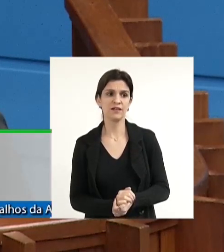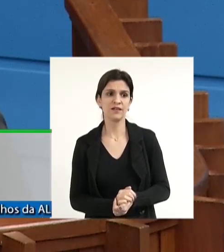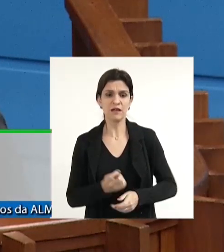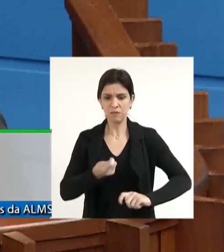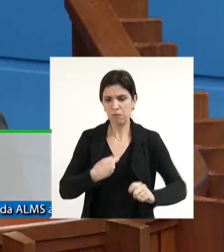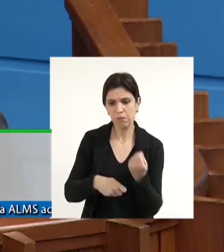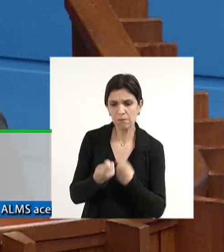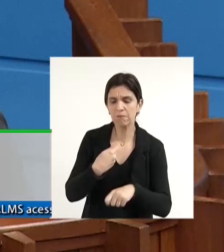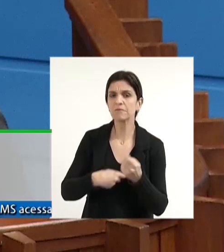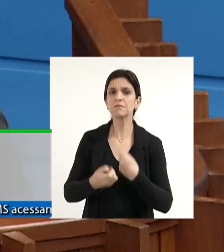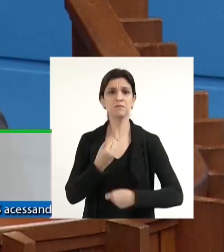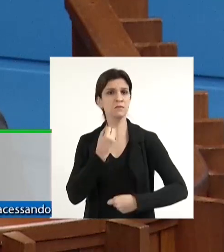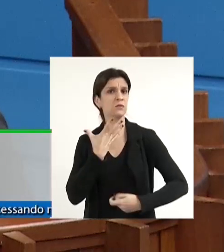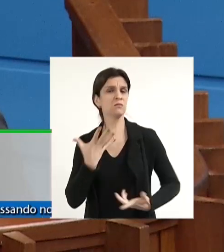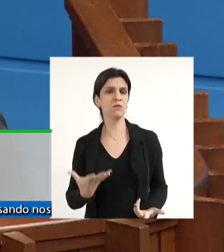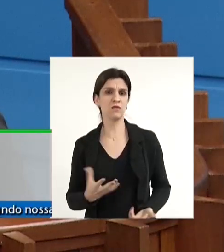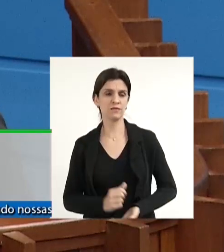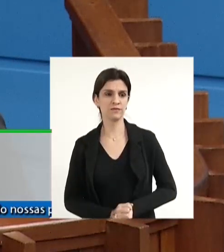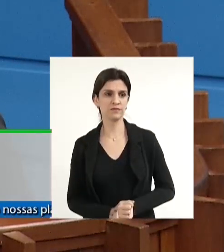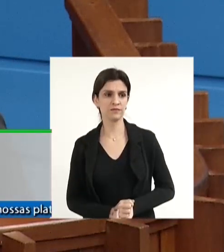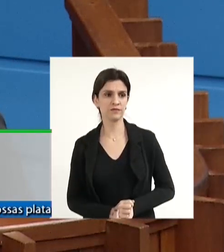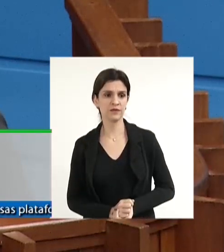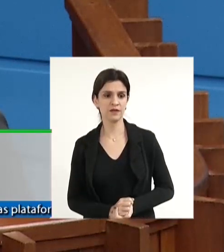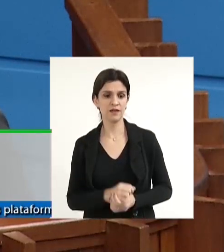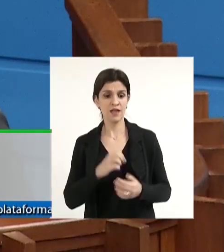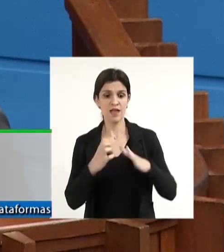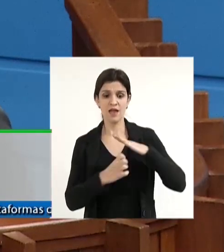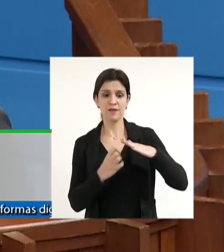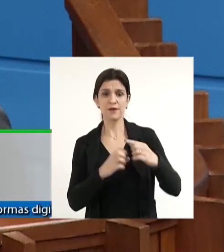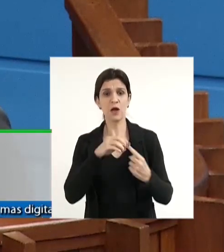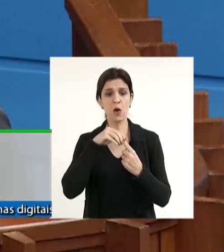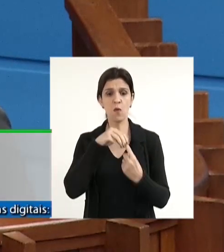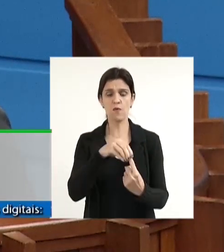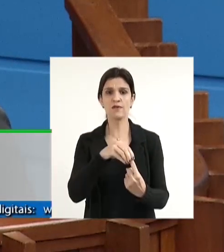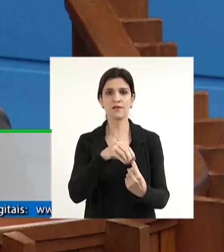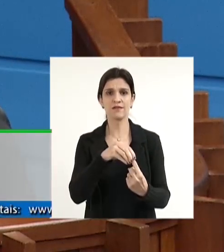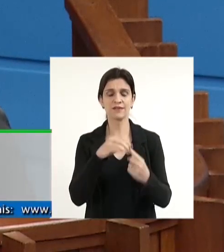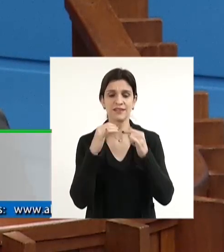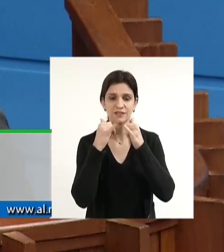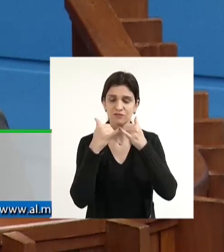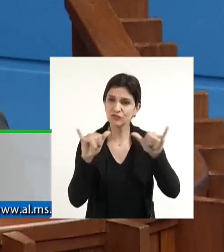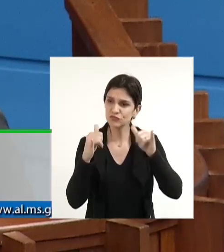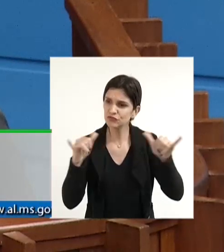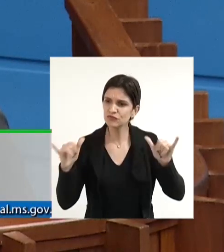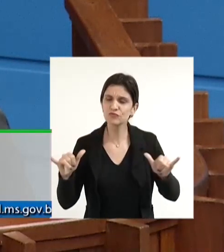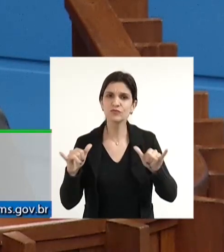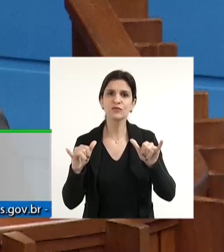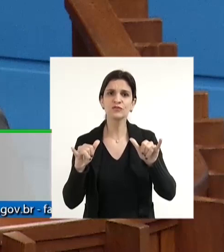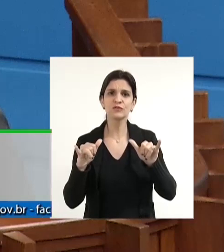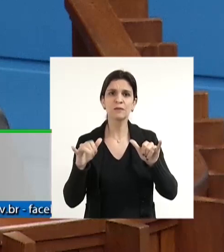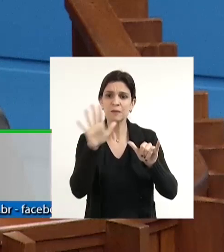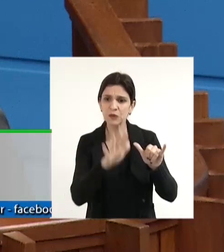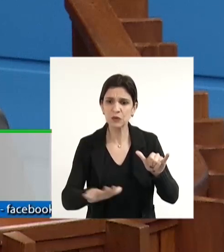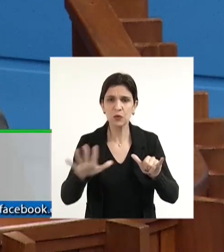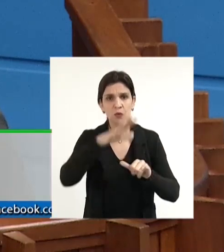Só você pode distribuir a energia. Portanto, é um monopólio, você não tem opção. Ou você